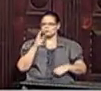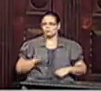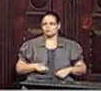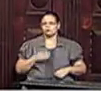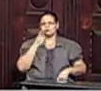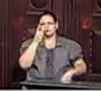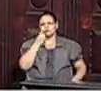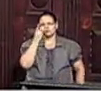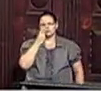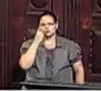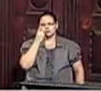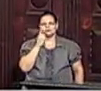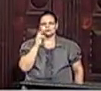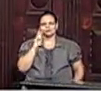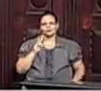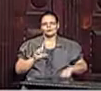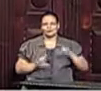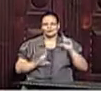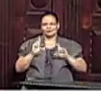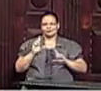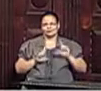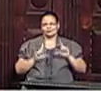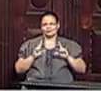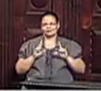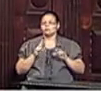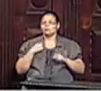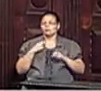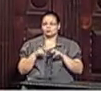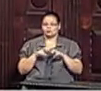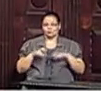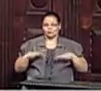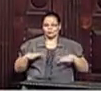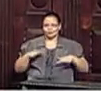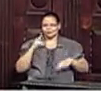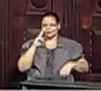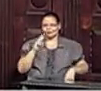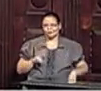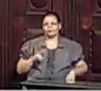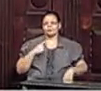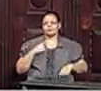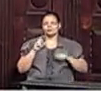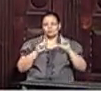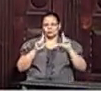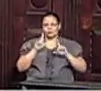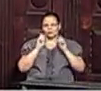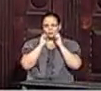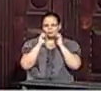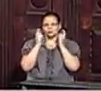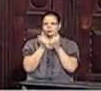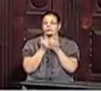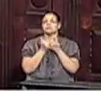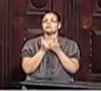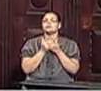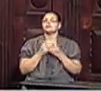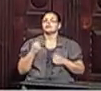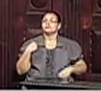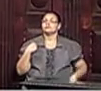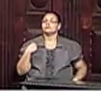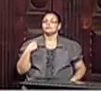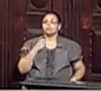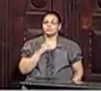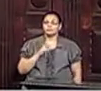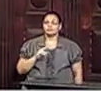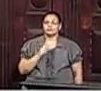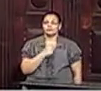deputados, aqueles que nos assistem aqui no plenário e também através da TV Alerj. Senhora presidente, eu venho a essa